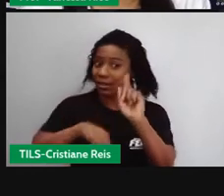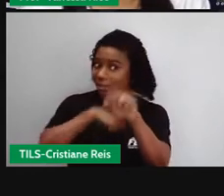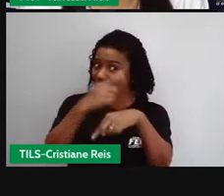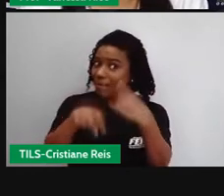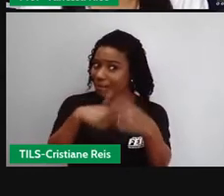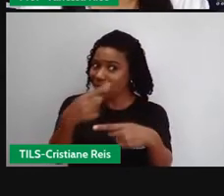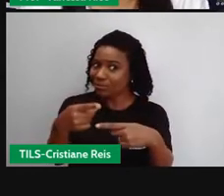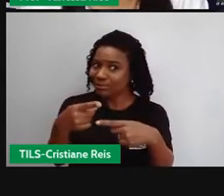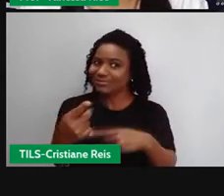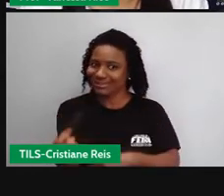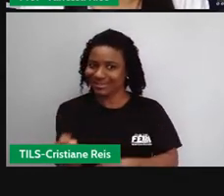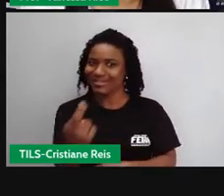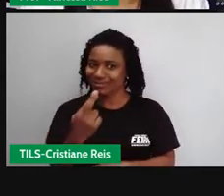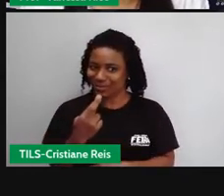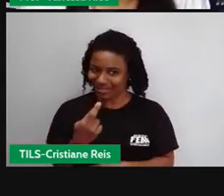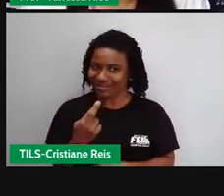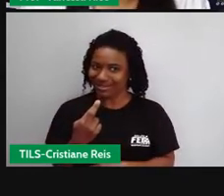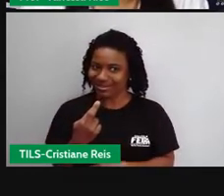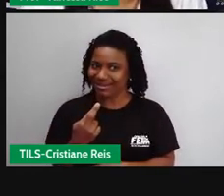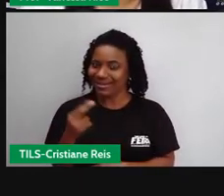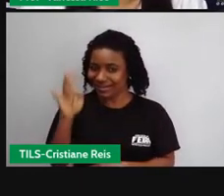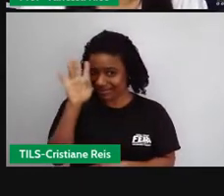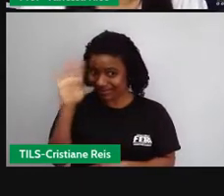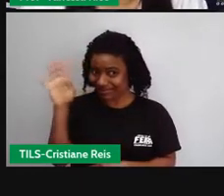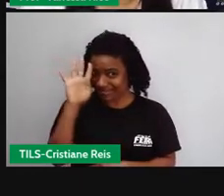aí nas possíveis respostas, tá certo?